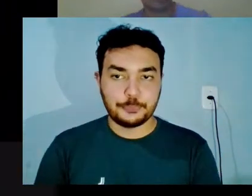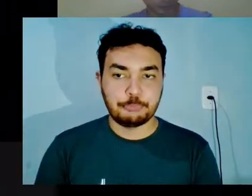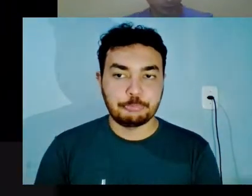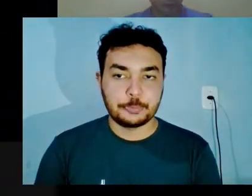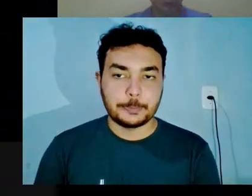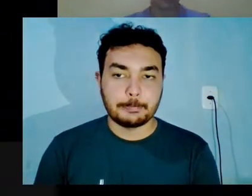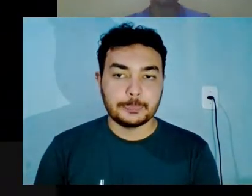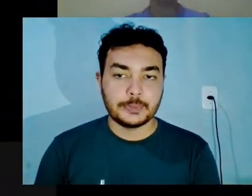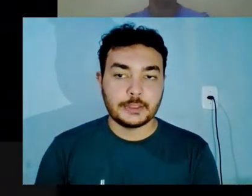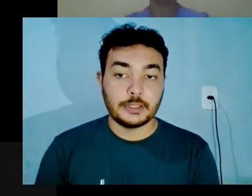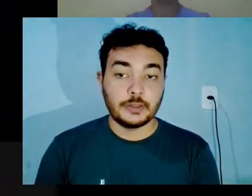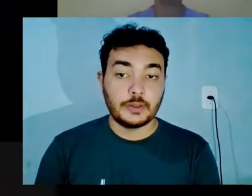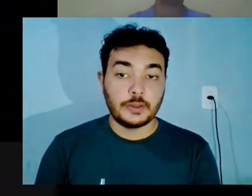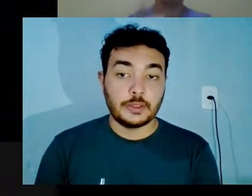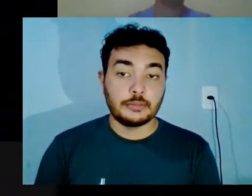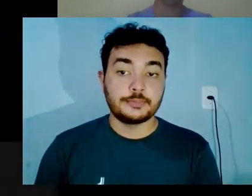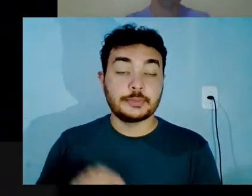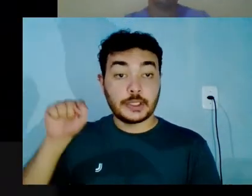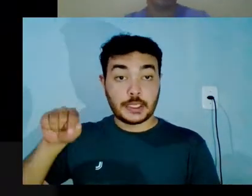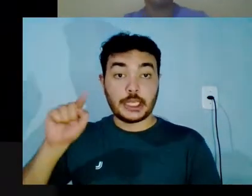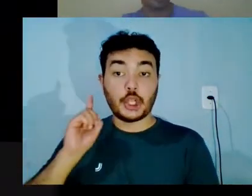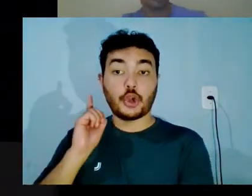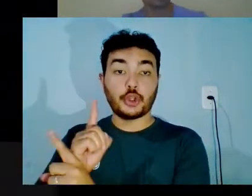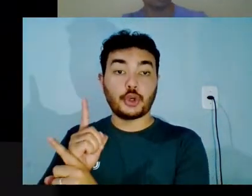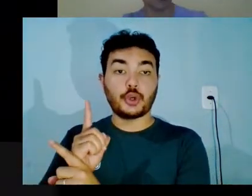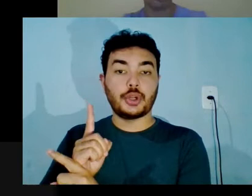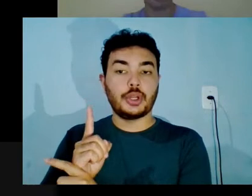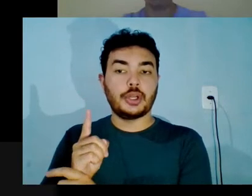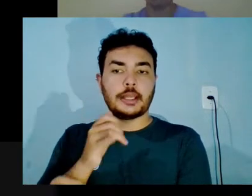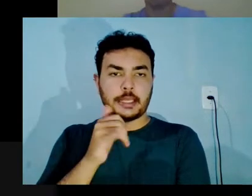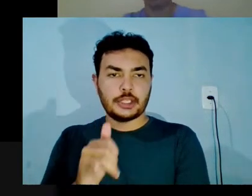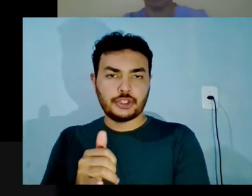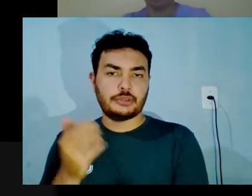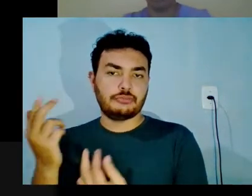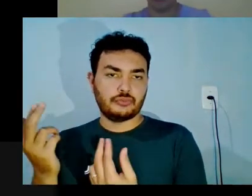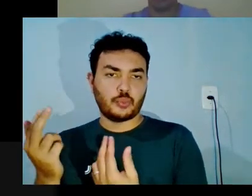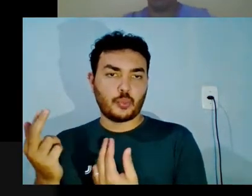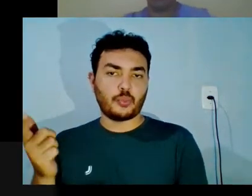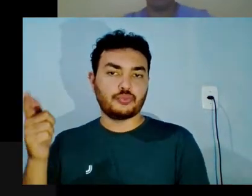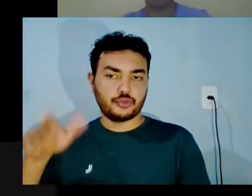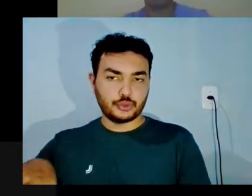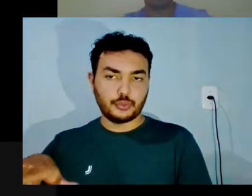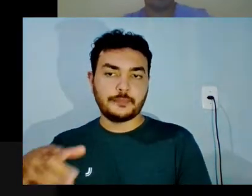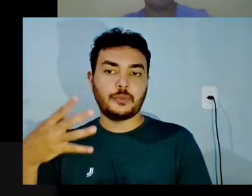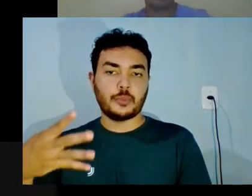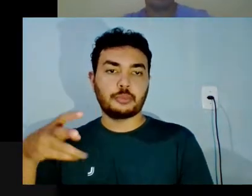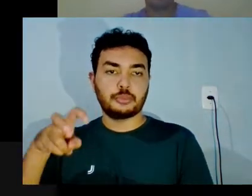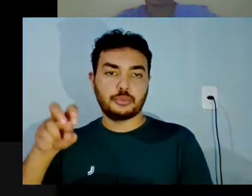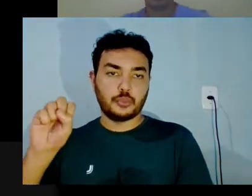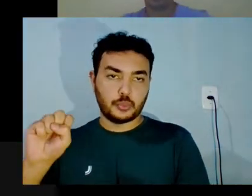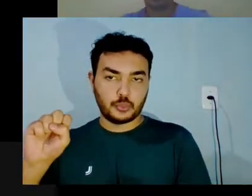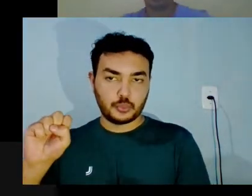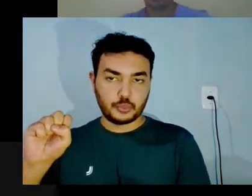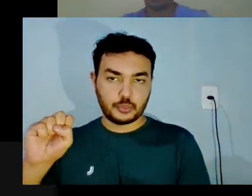onda. Certo? E o que eles encontraram? Primeiro, os valores reais são os mesmos, né? Não muda em relação ao que tinha anteriormente, é um valor exato